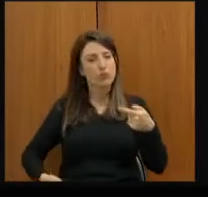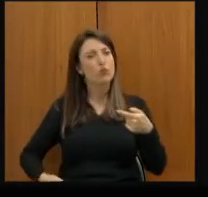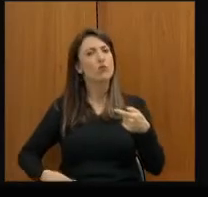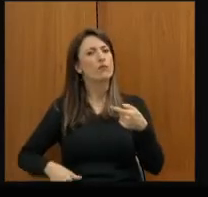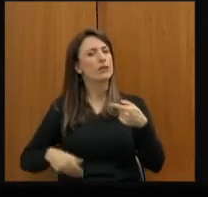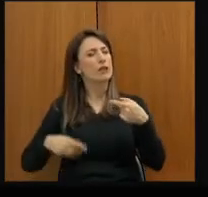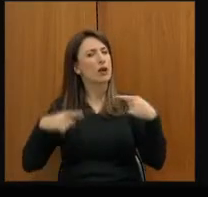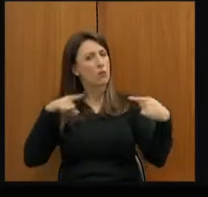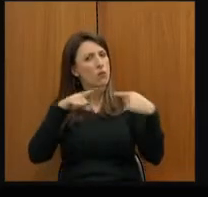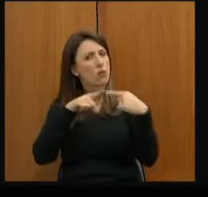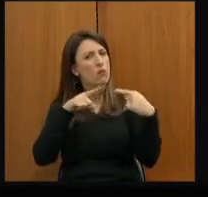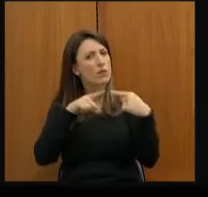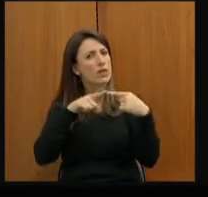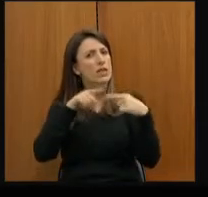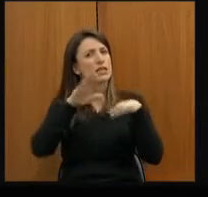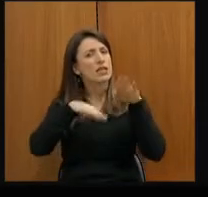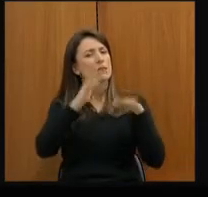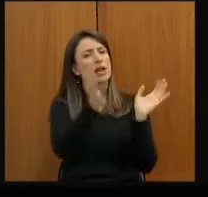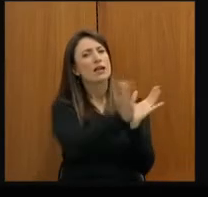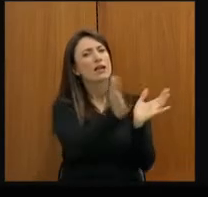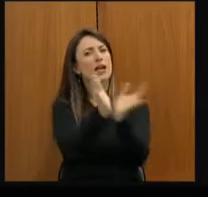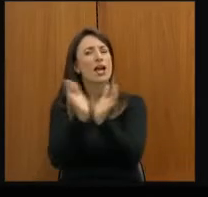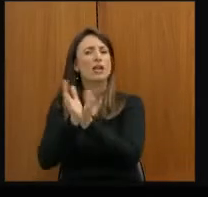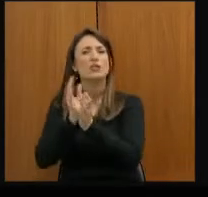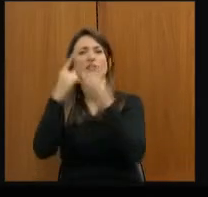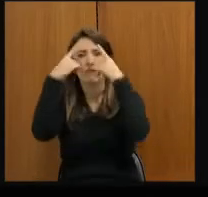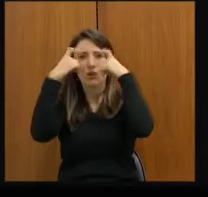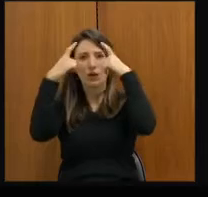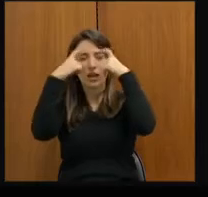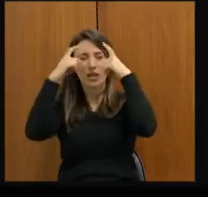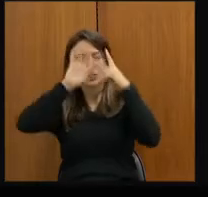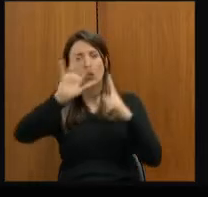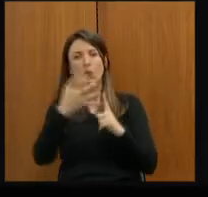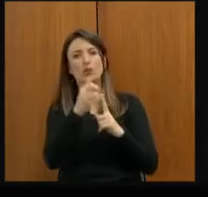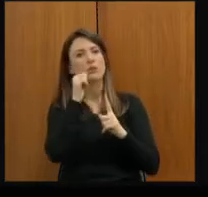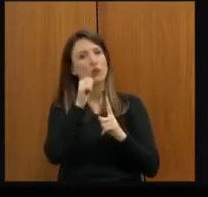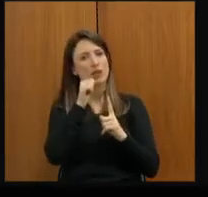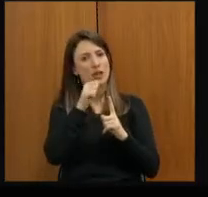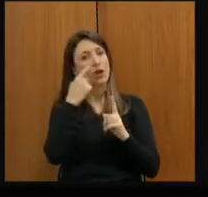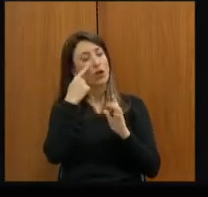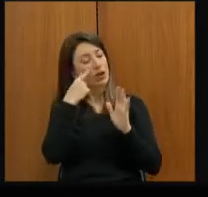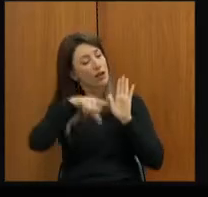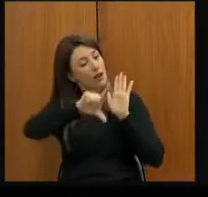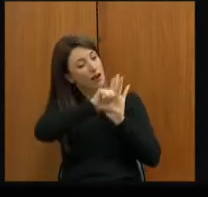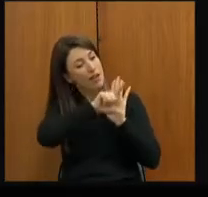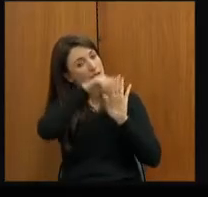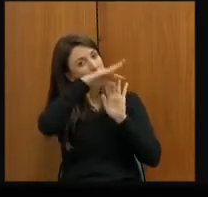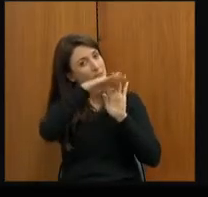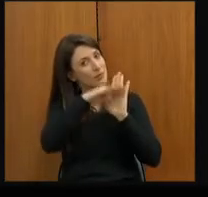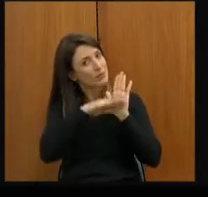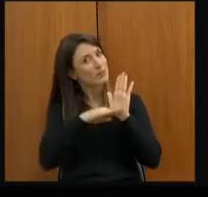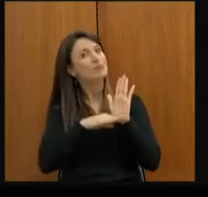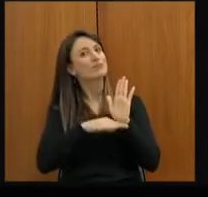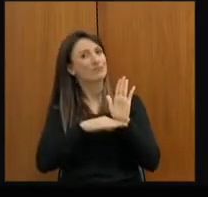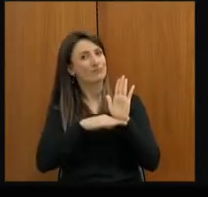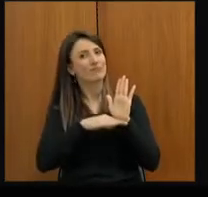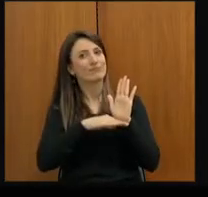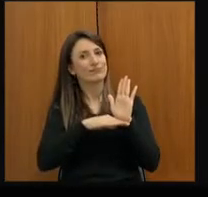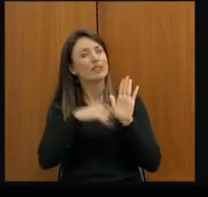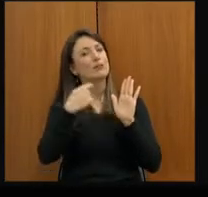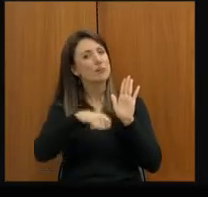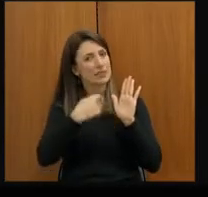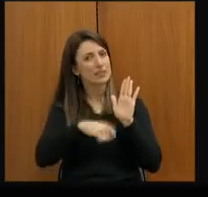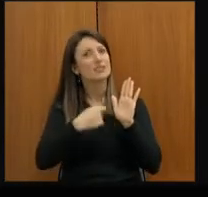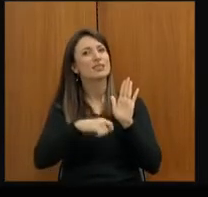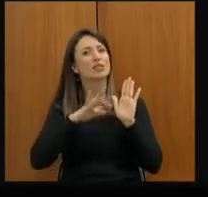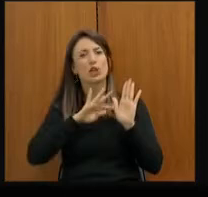situações de violência praticados contra as mulheres e é a própria lei que nos obriga a fazer isso uma articulação